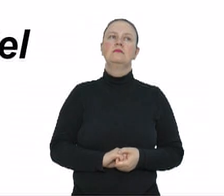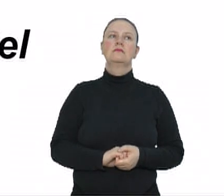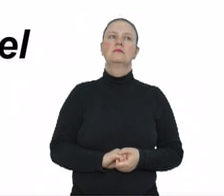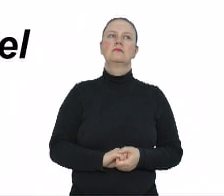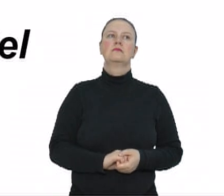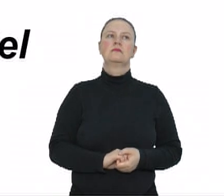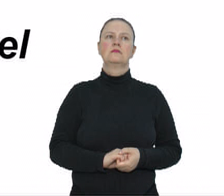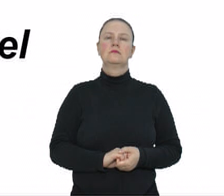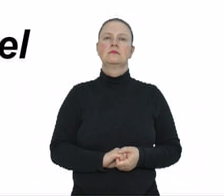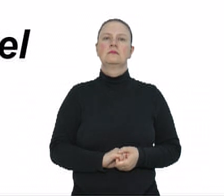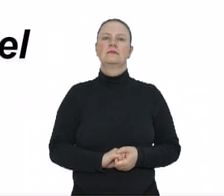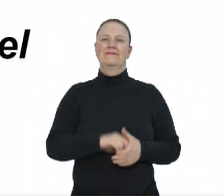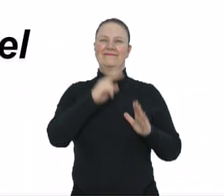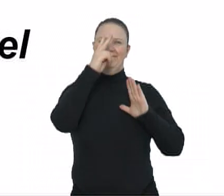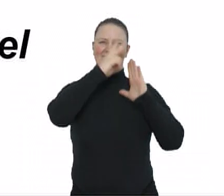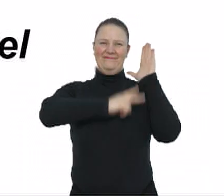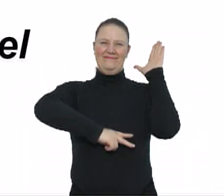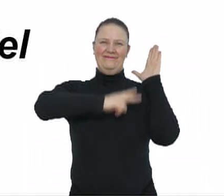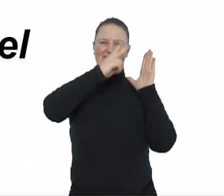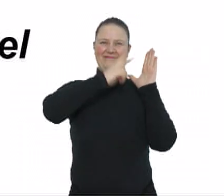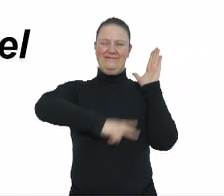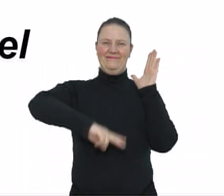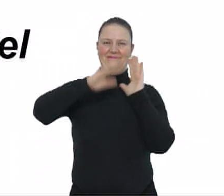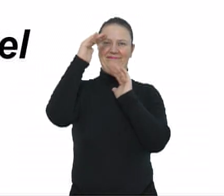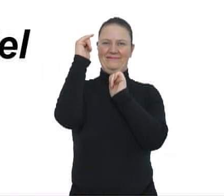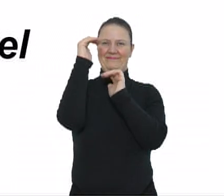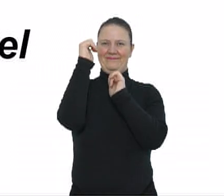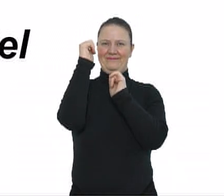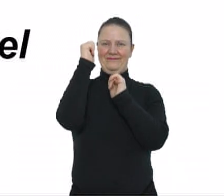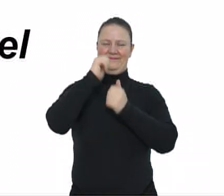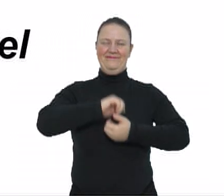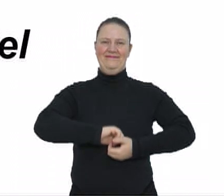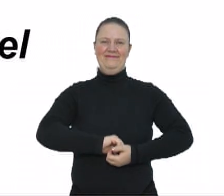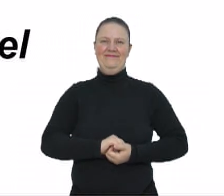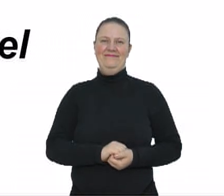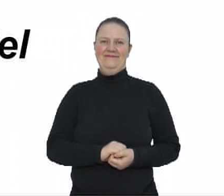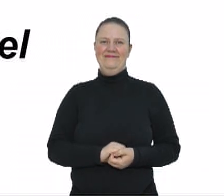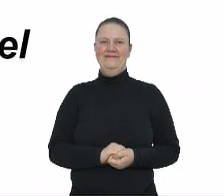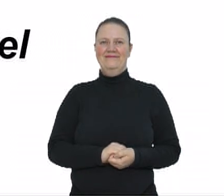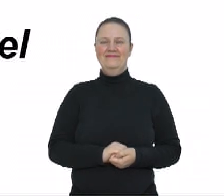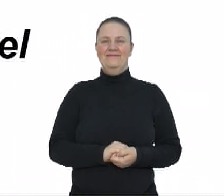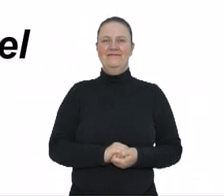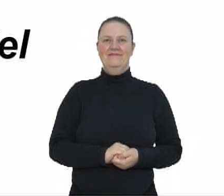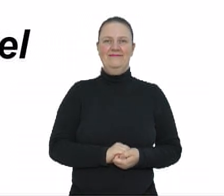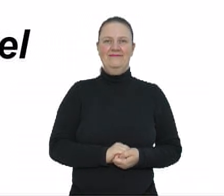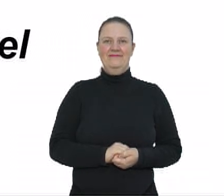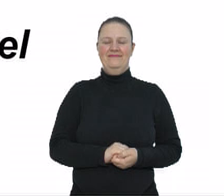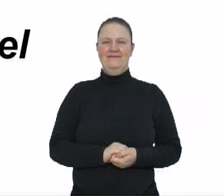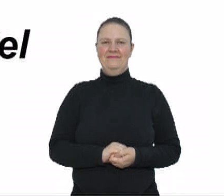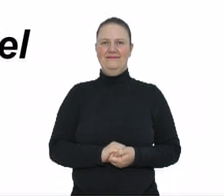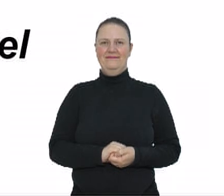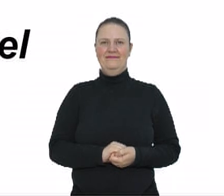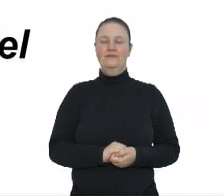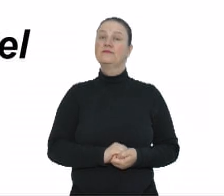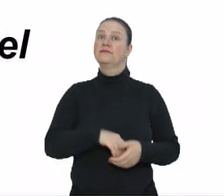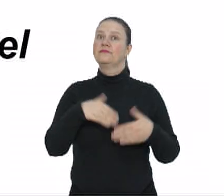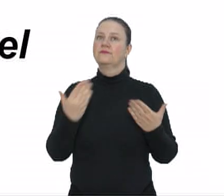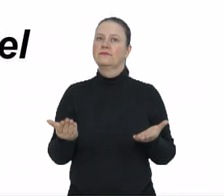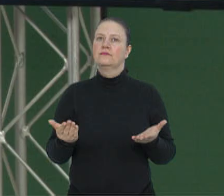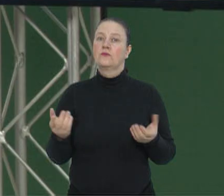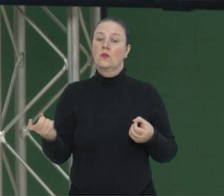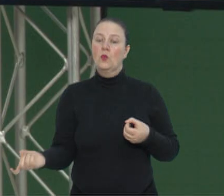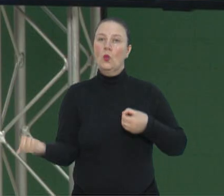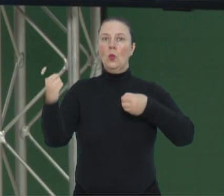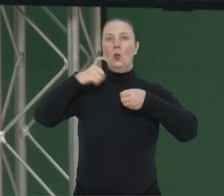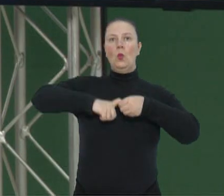es vestir-se de louco, es decir, não me importa, es querer regressar, ou seja,